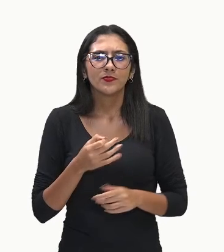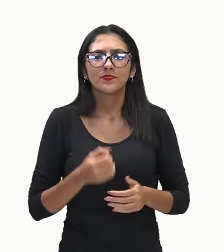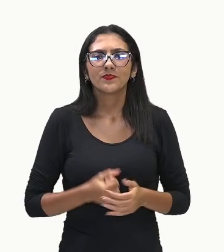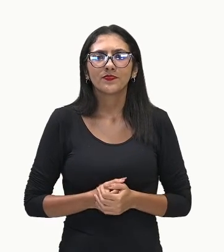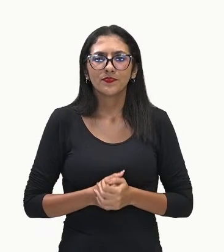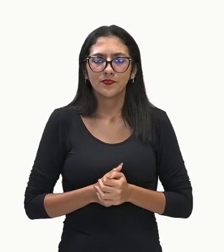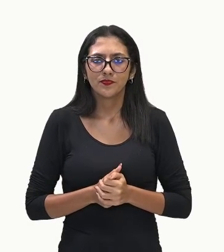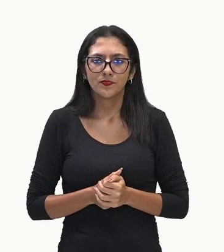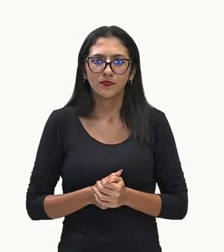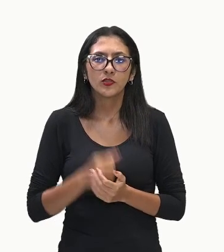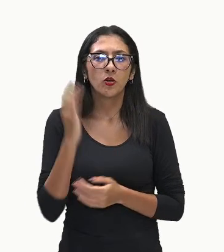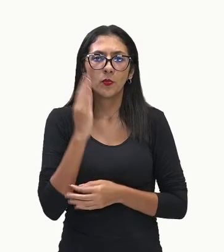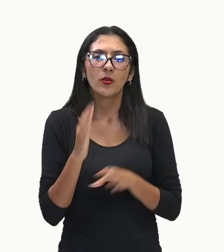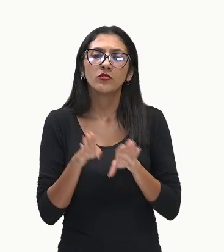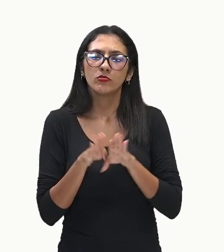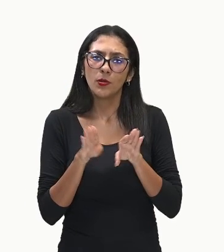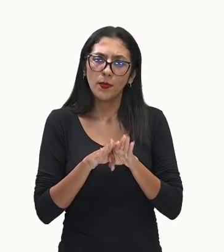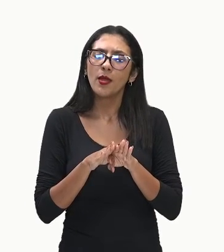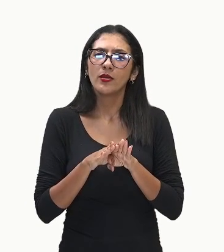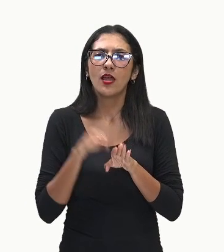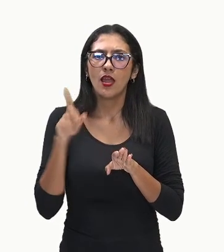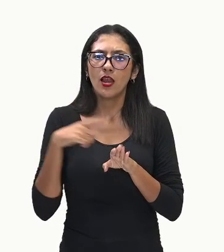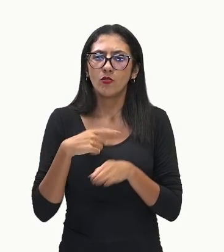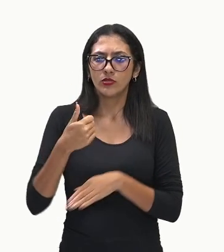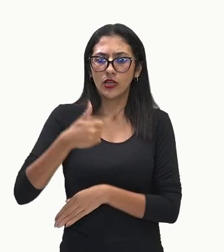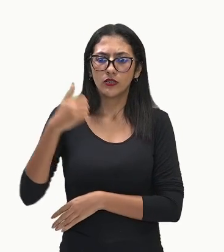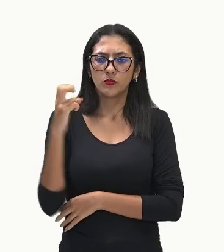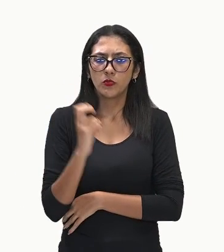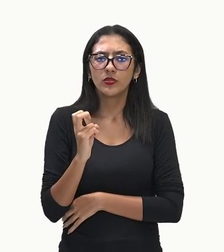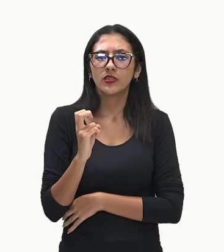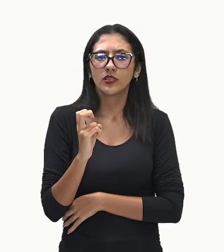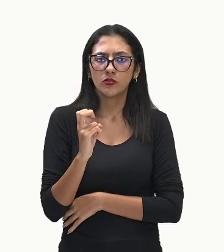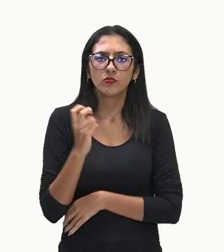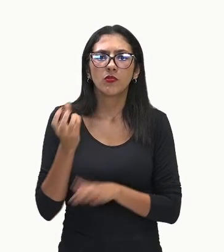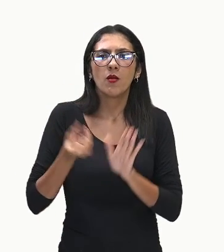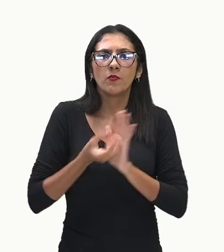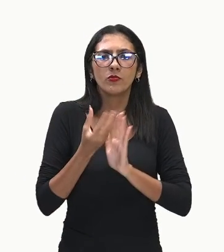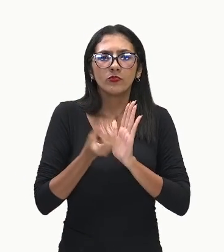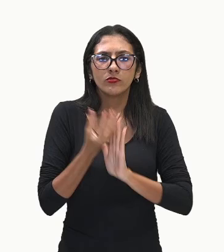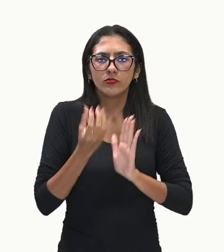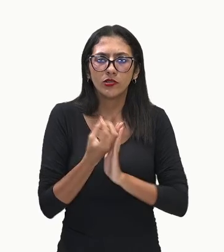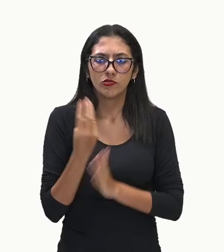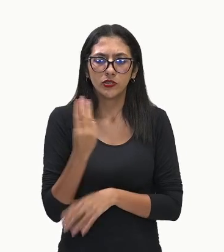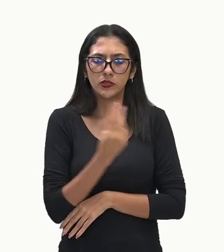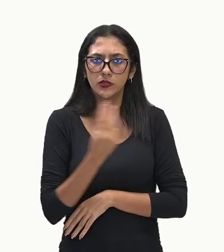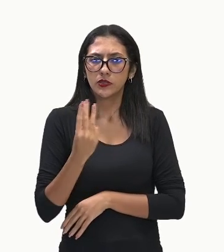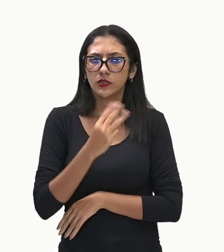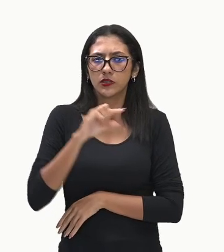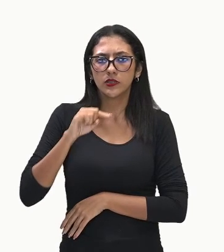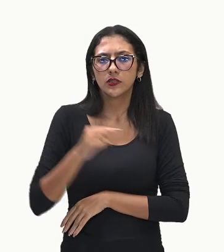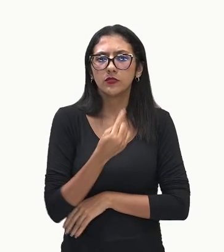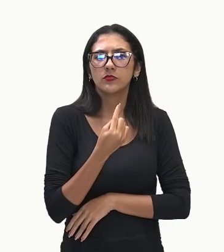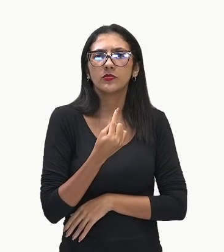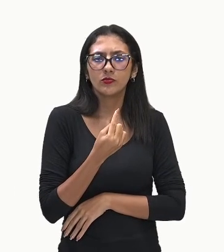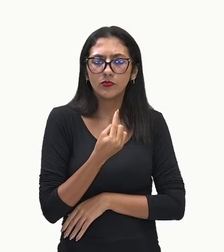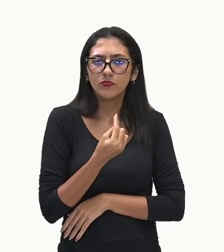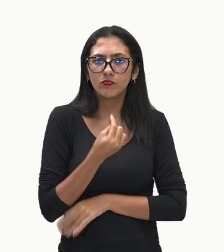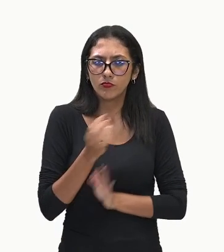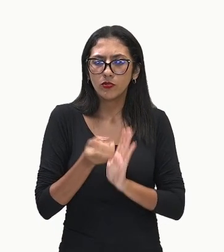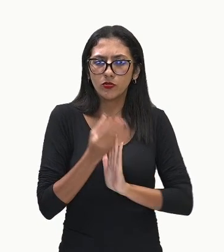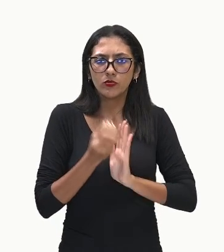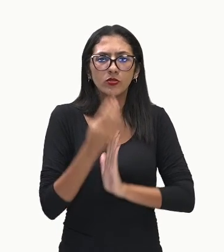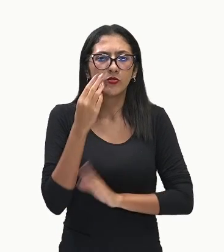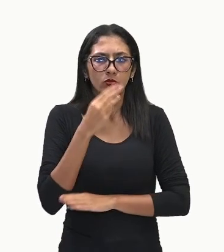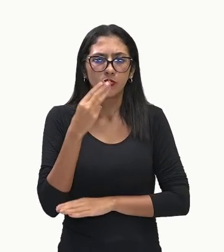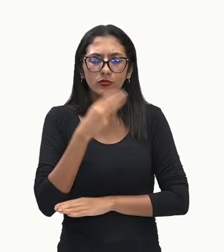quê? A 15ª posição no ranking mundial de produção de mel, com a produção de 33 mil toneladas. E o ano